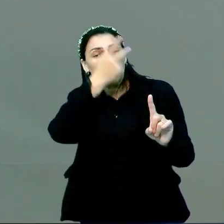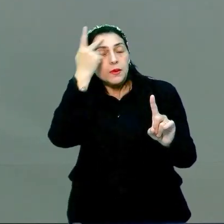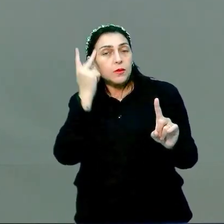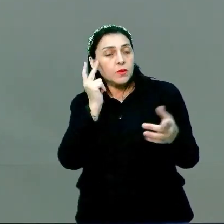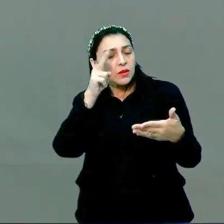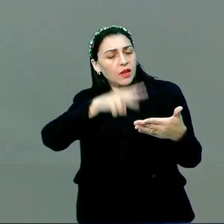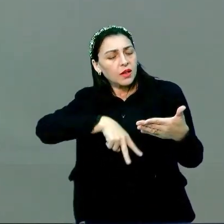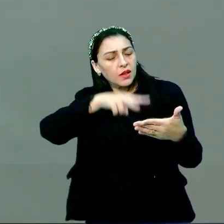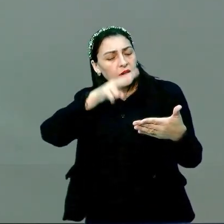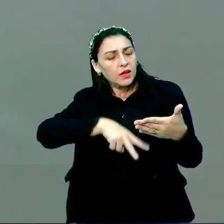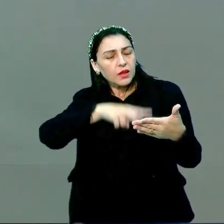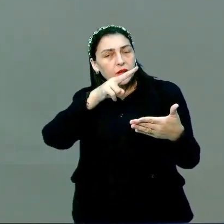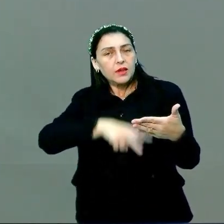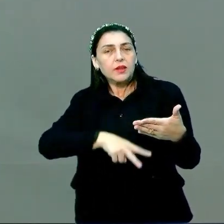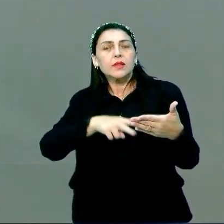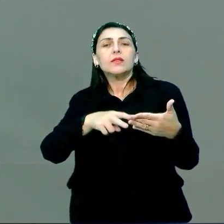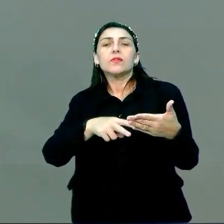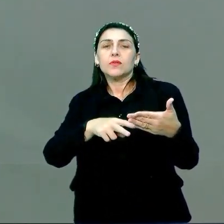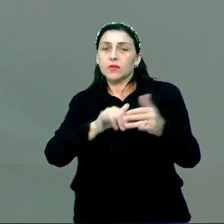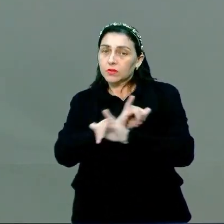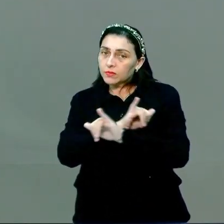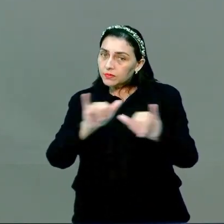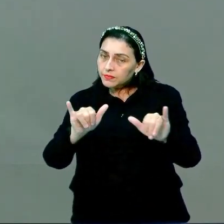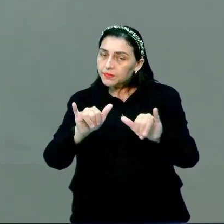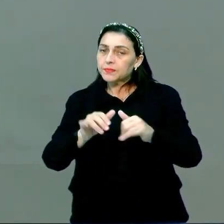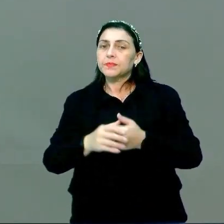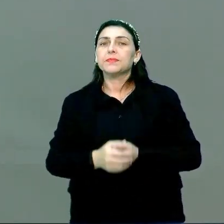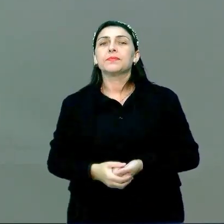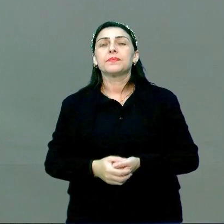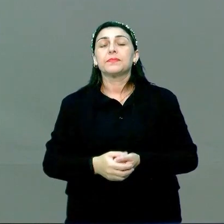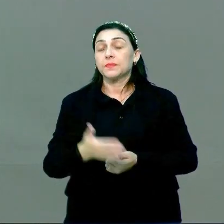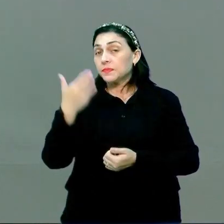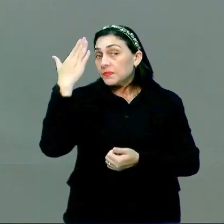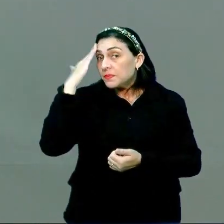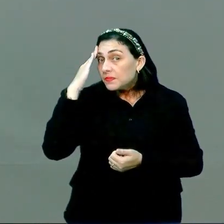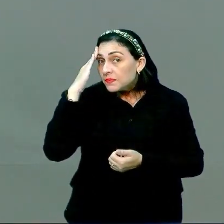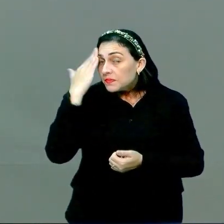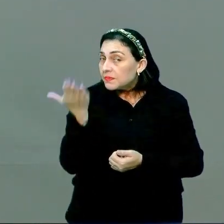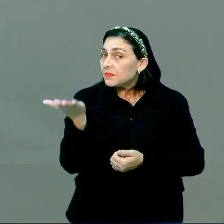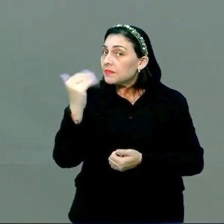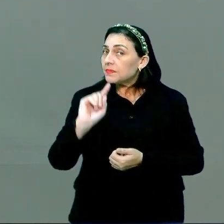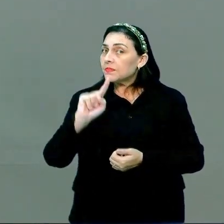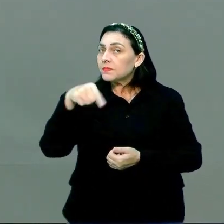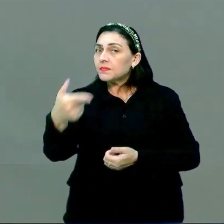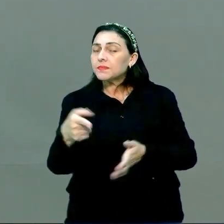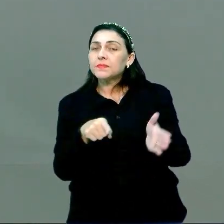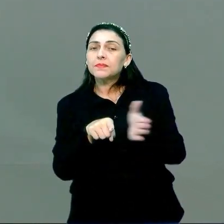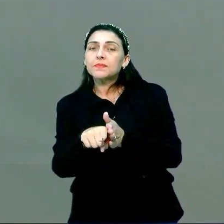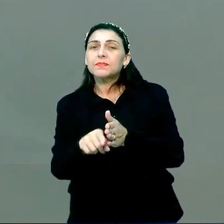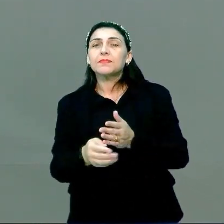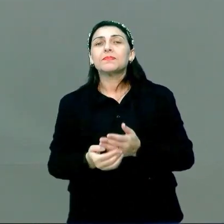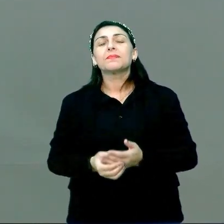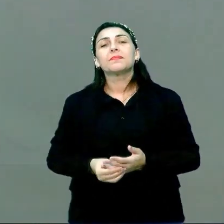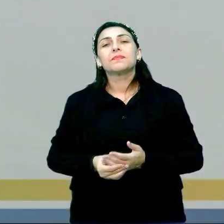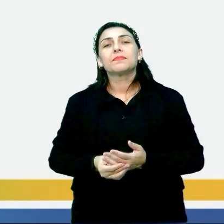público para o qual esse cartaz foi destinado. Todos entenderam? Vamos à próxima questão?